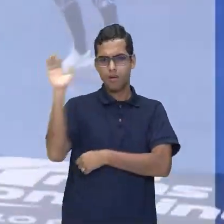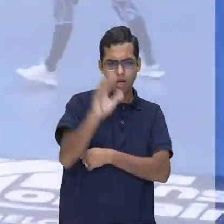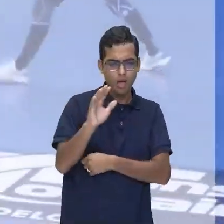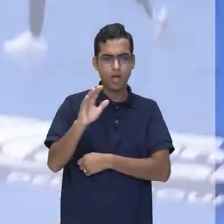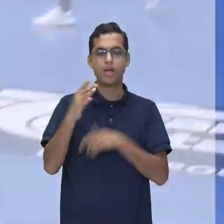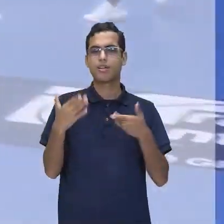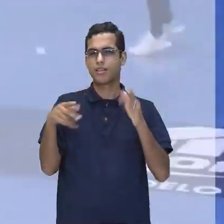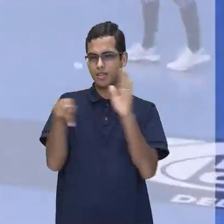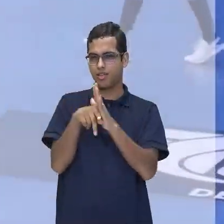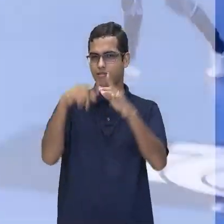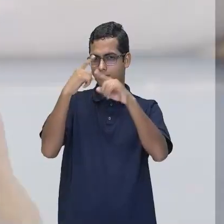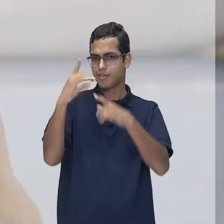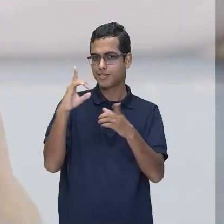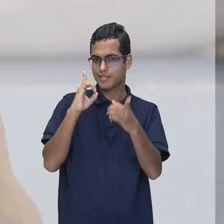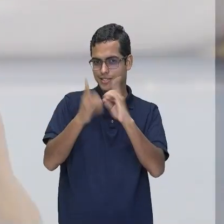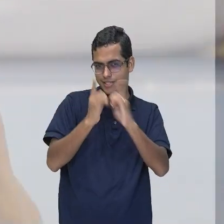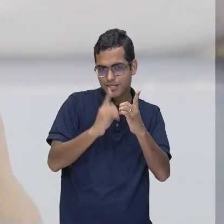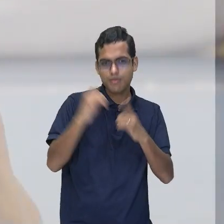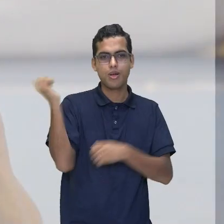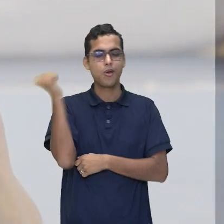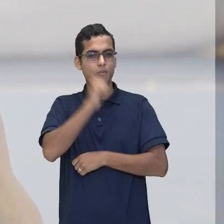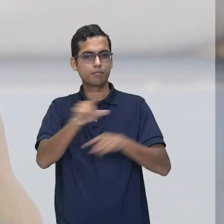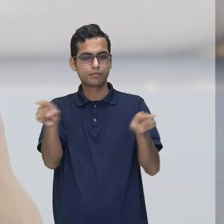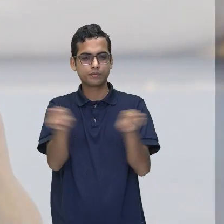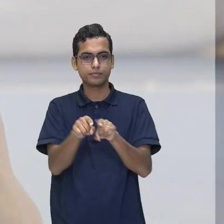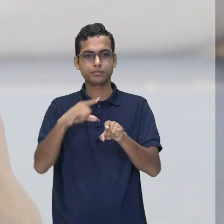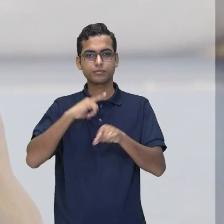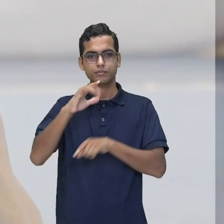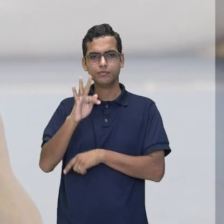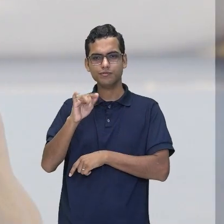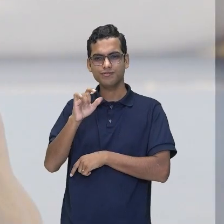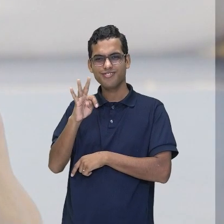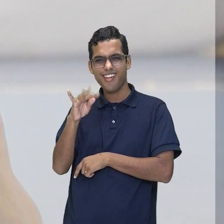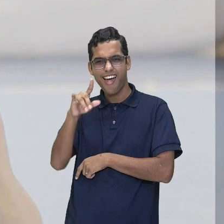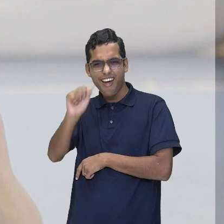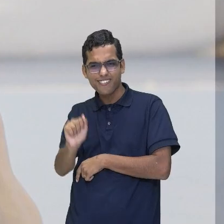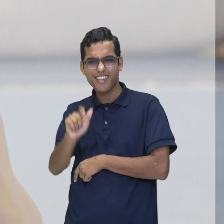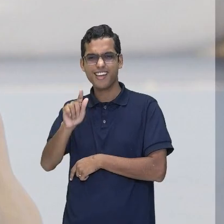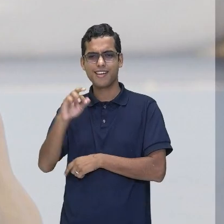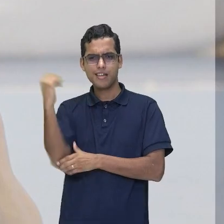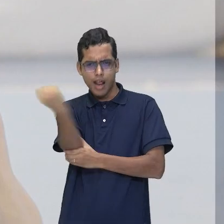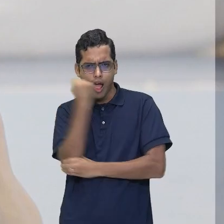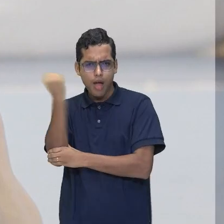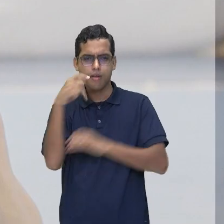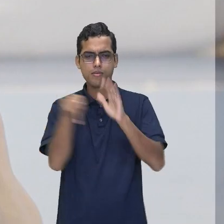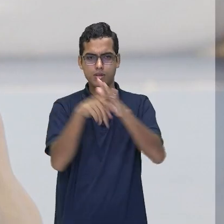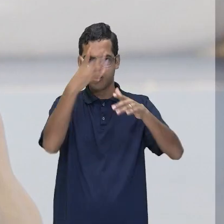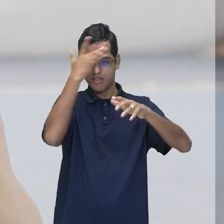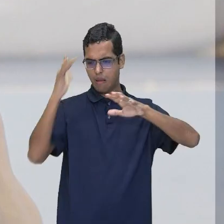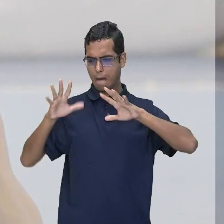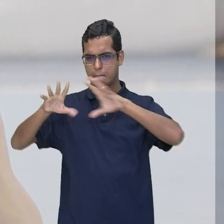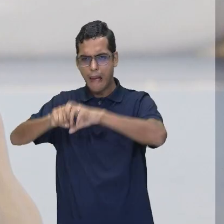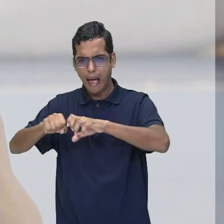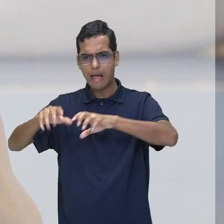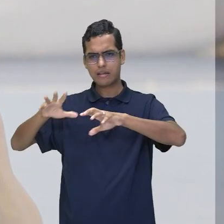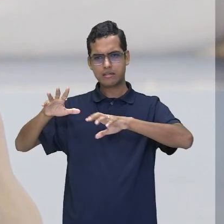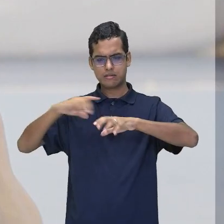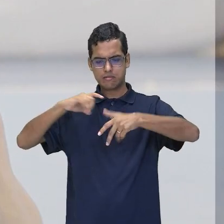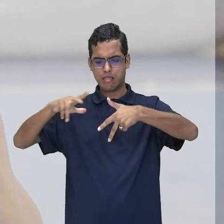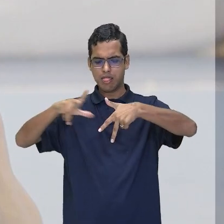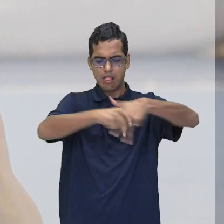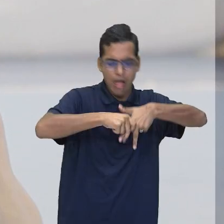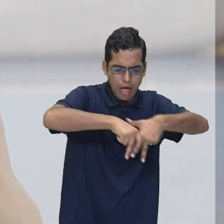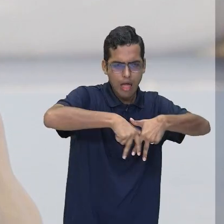o jogo muito dinâmico. Faltas graves, como agarramento, podem resultar em cobranças de tiro de 7 metros